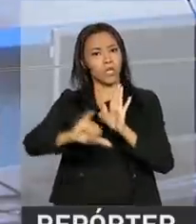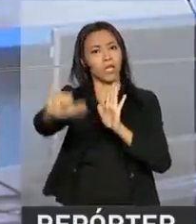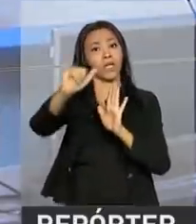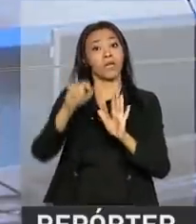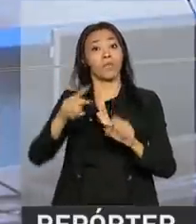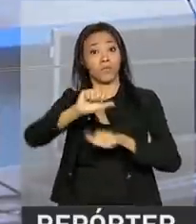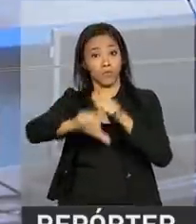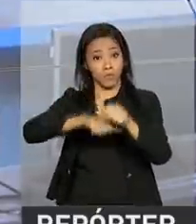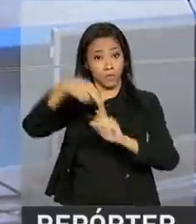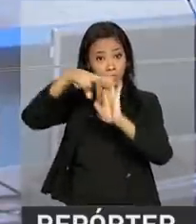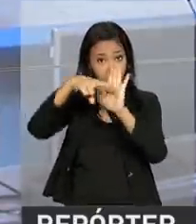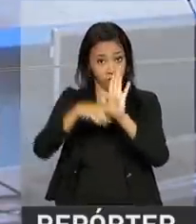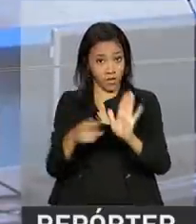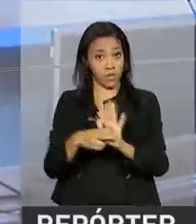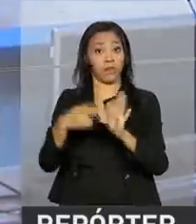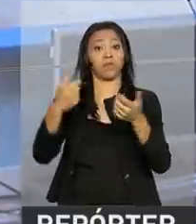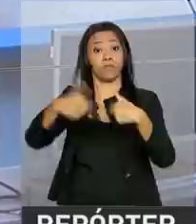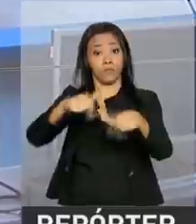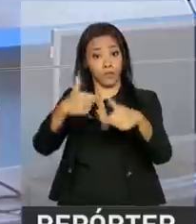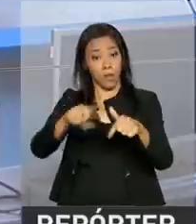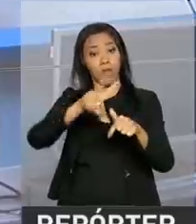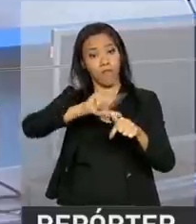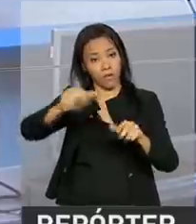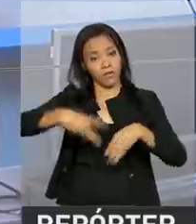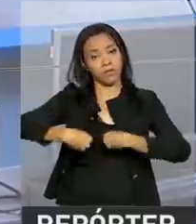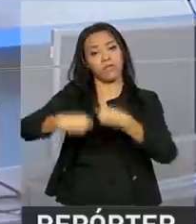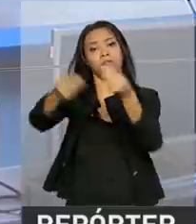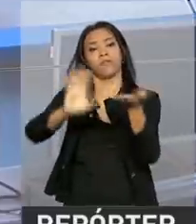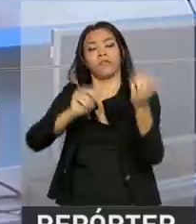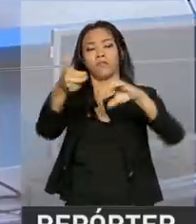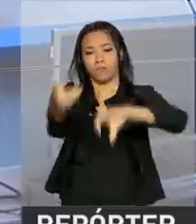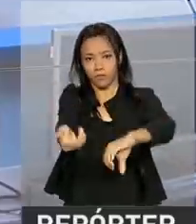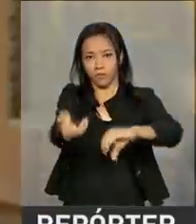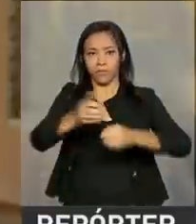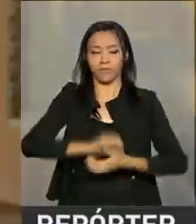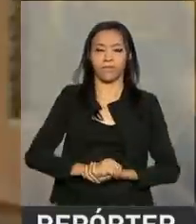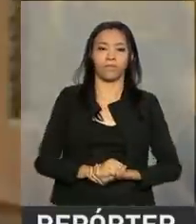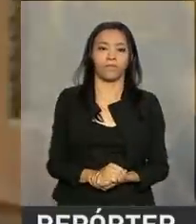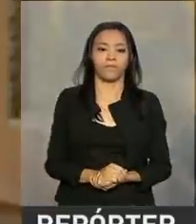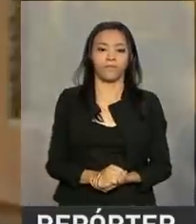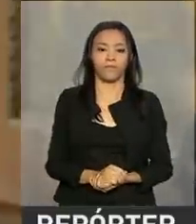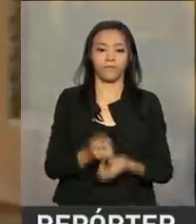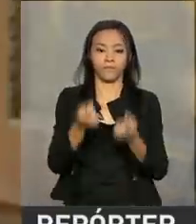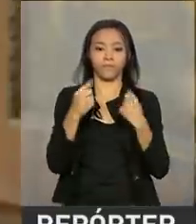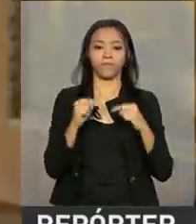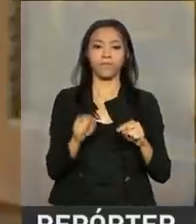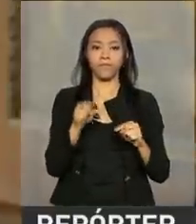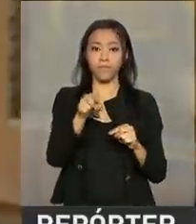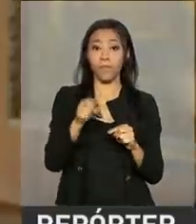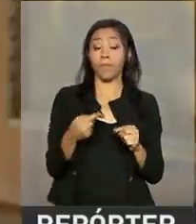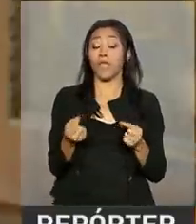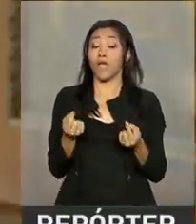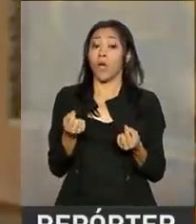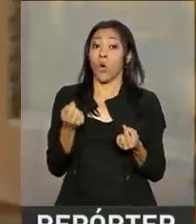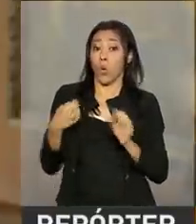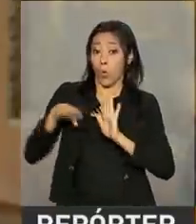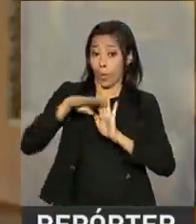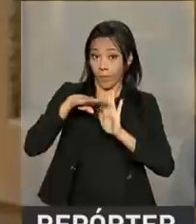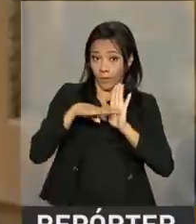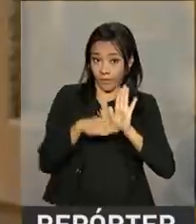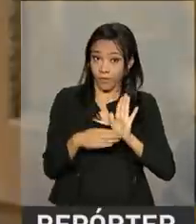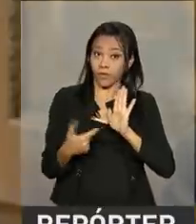atuais regras trabalhistas deve ser encaminhado ao Congresso Nacional. O programa de manutenção e geração